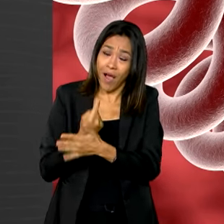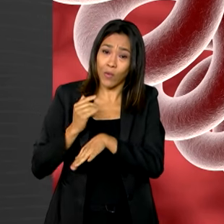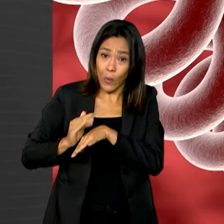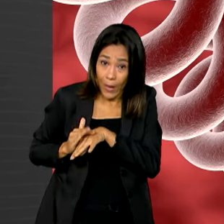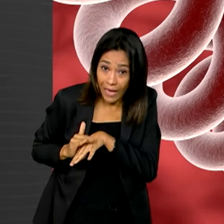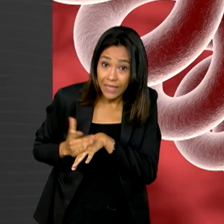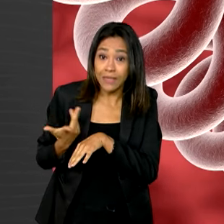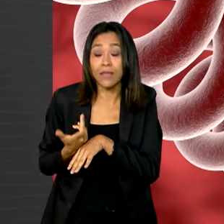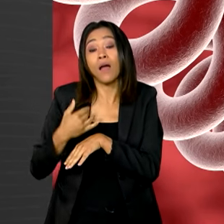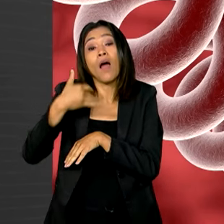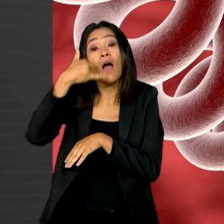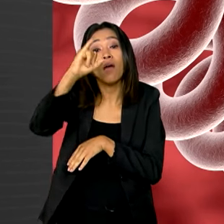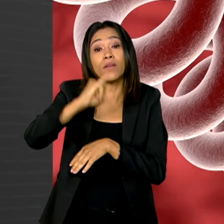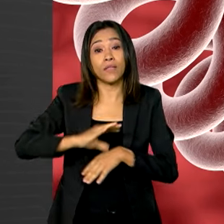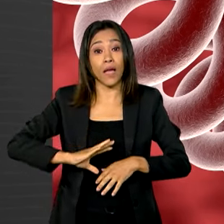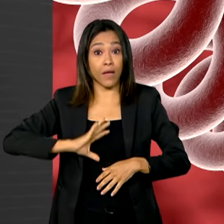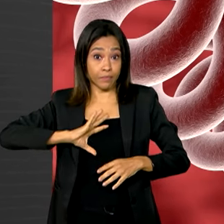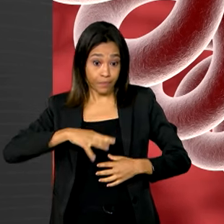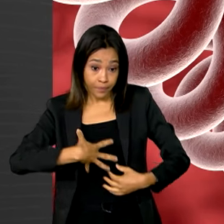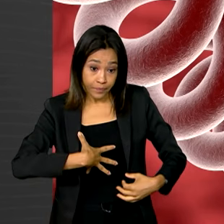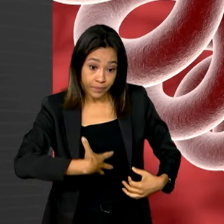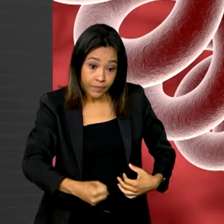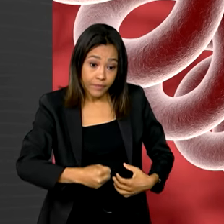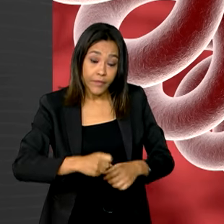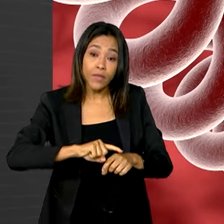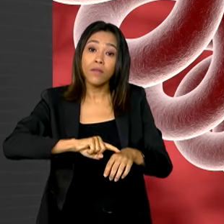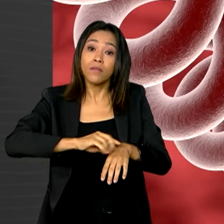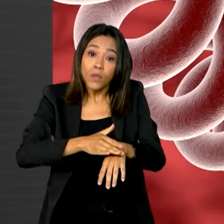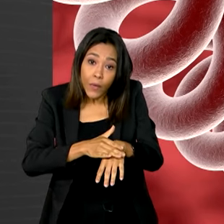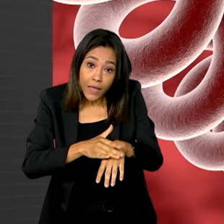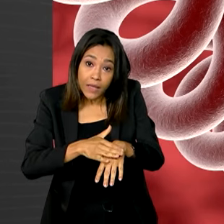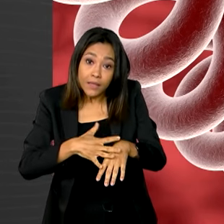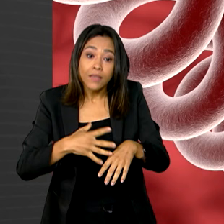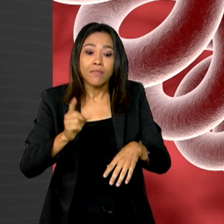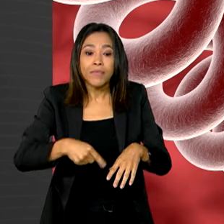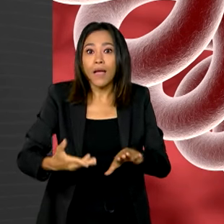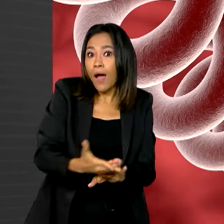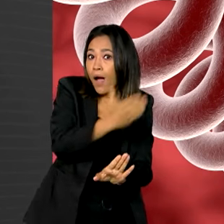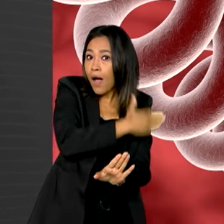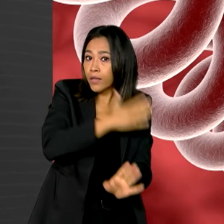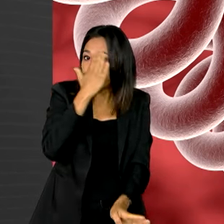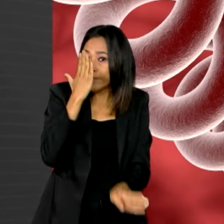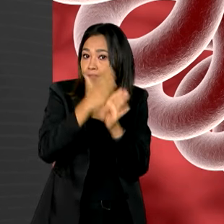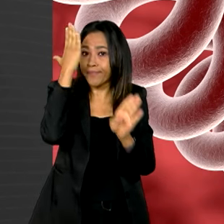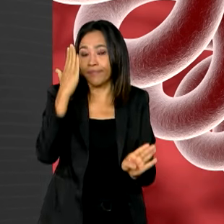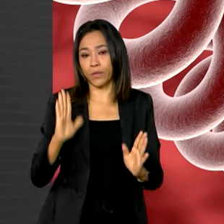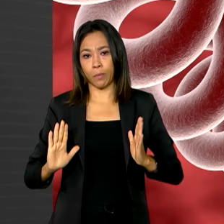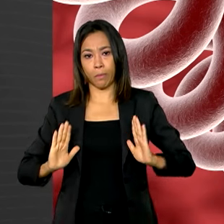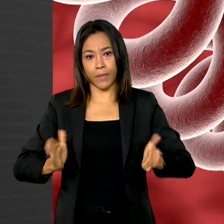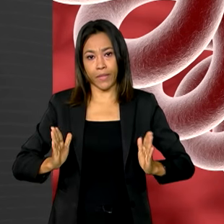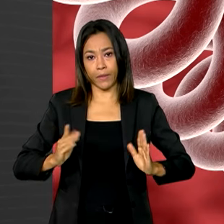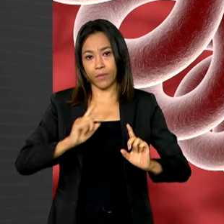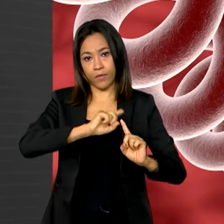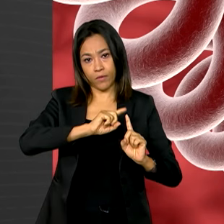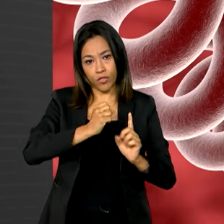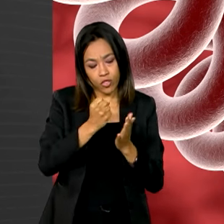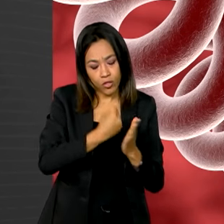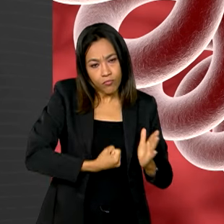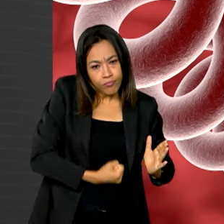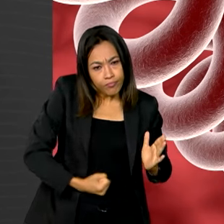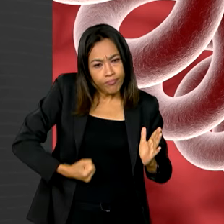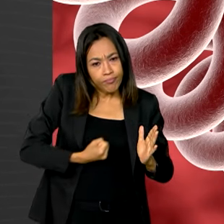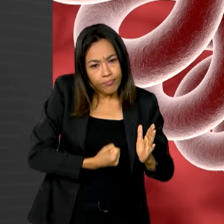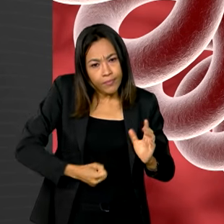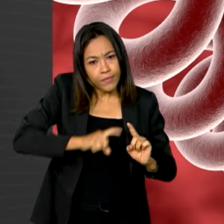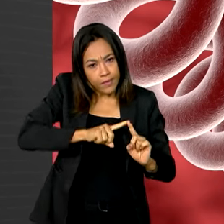Para evitar a transmissão congênita, é necessário o diagnóstico precoce, ainda durante o pré-natal. Com isso, a mãe